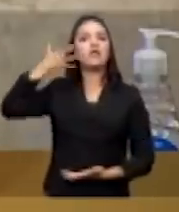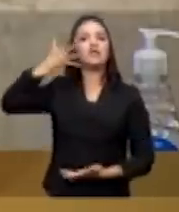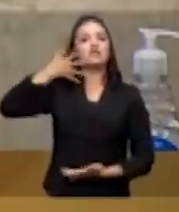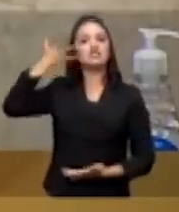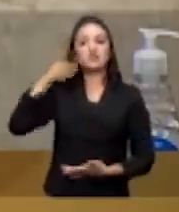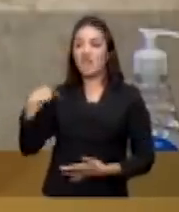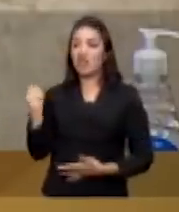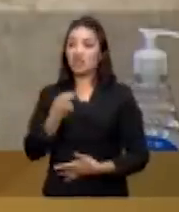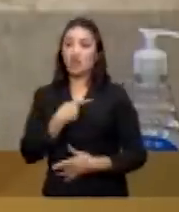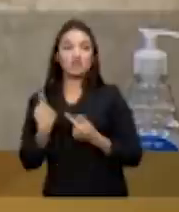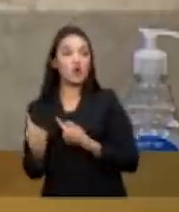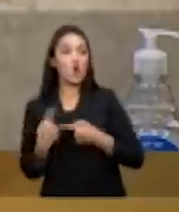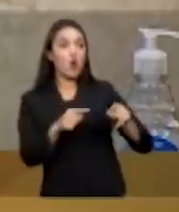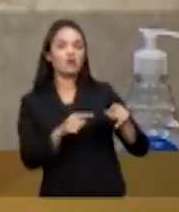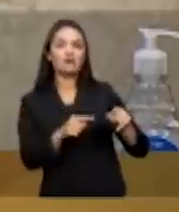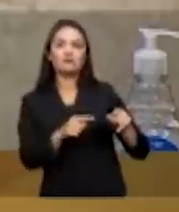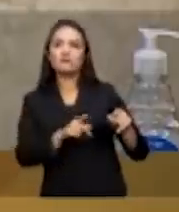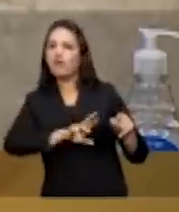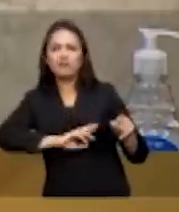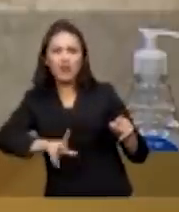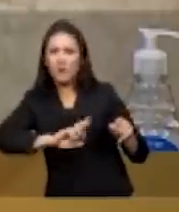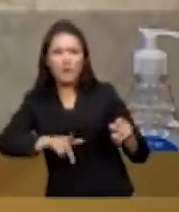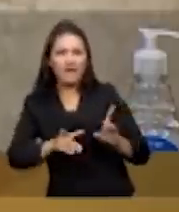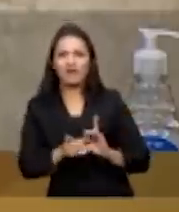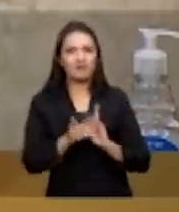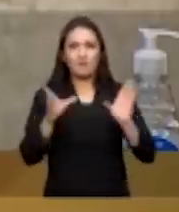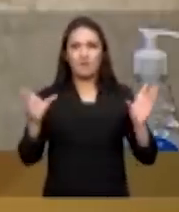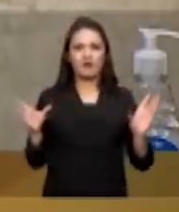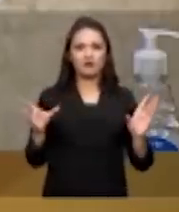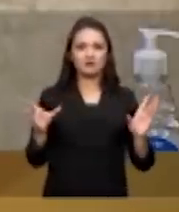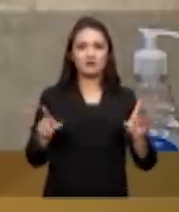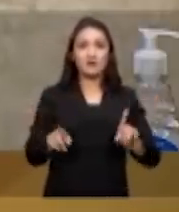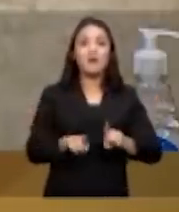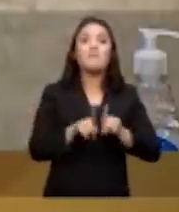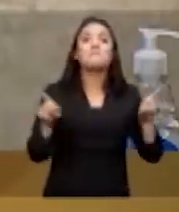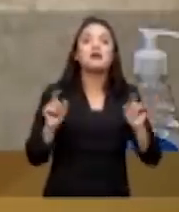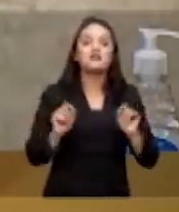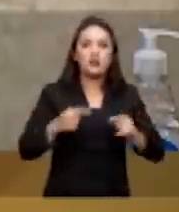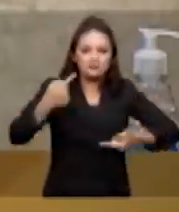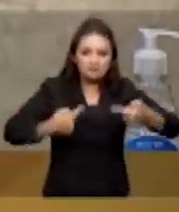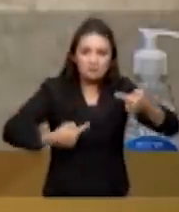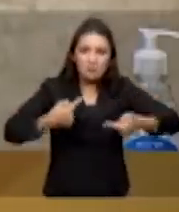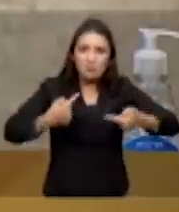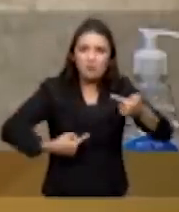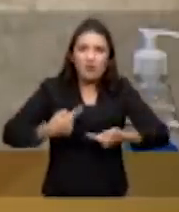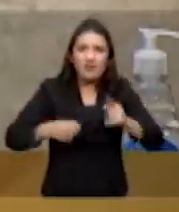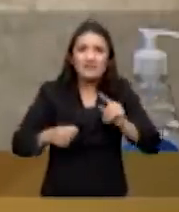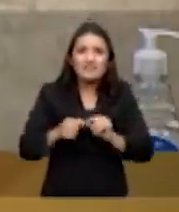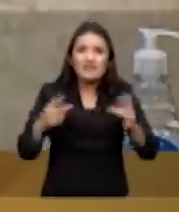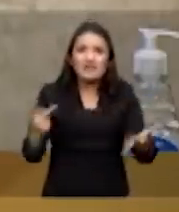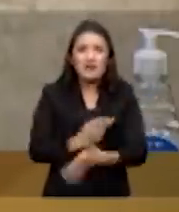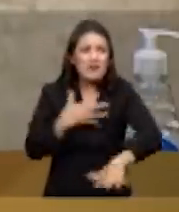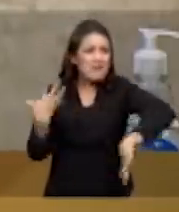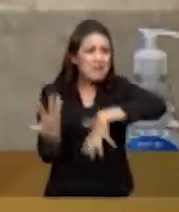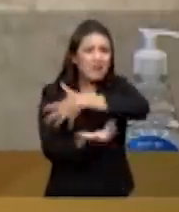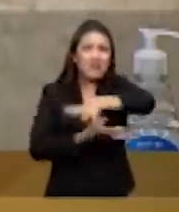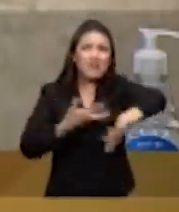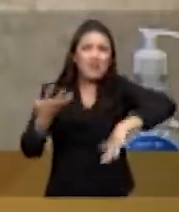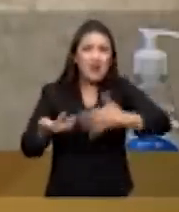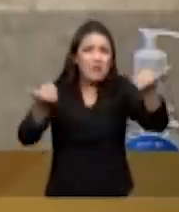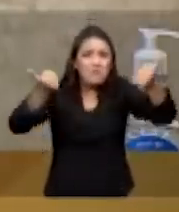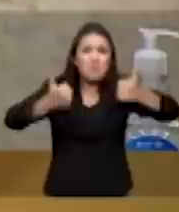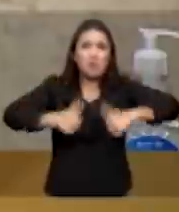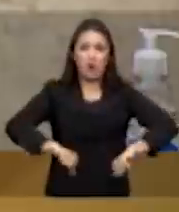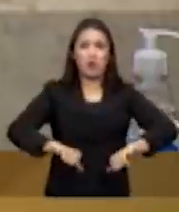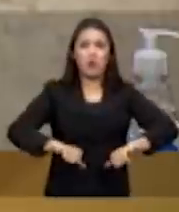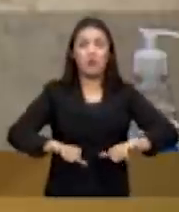eles não propaga a democracia, mas a política do caos. Em verdade,